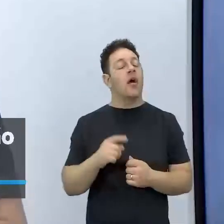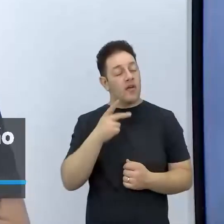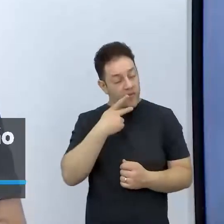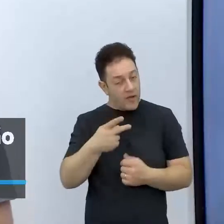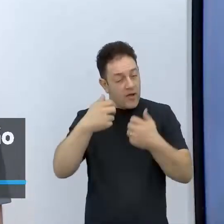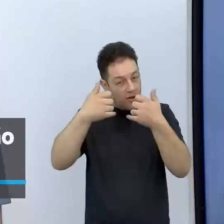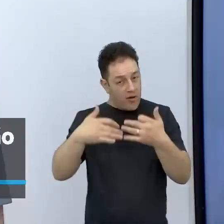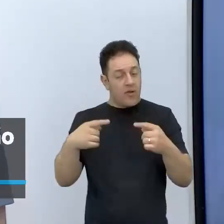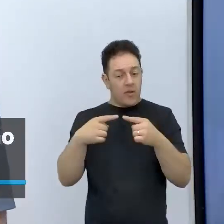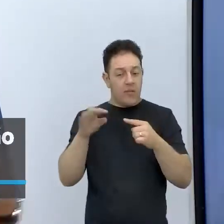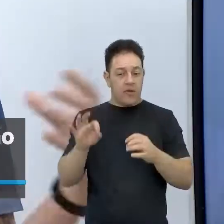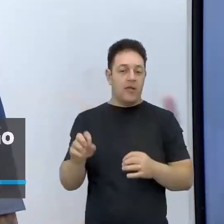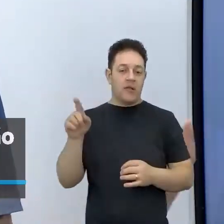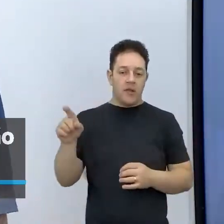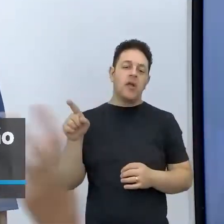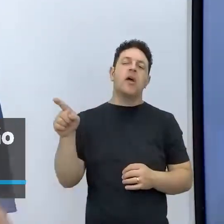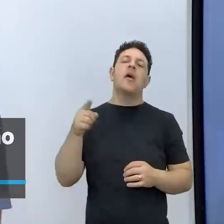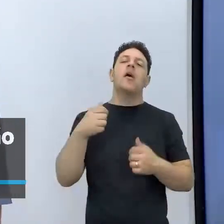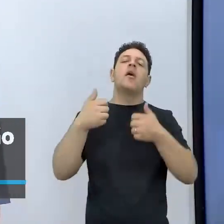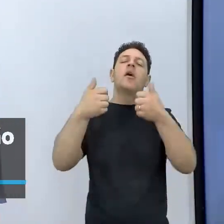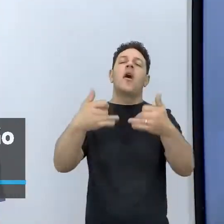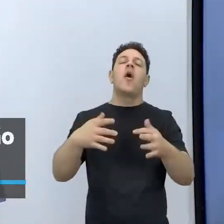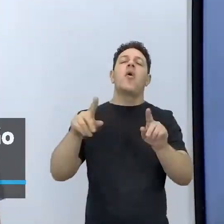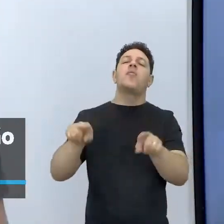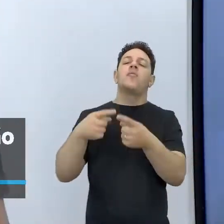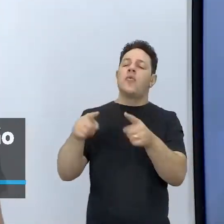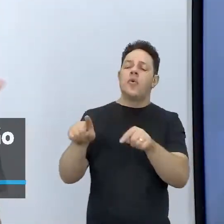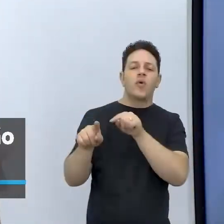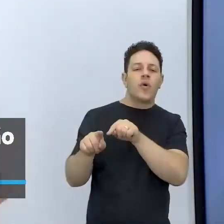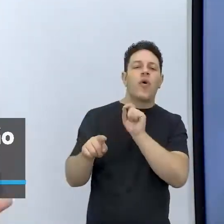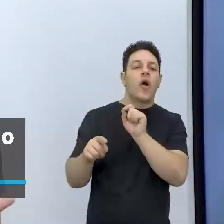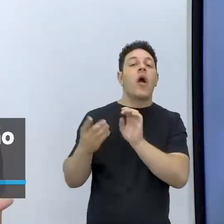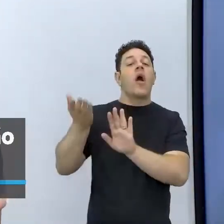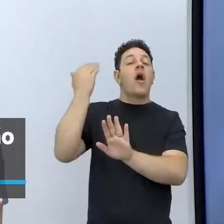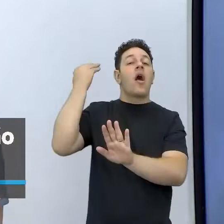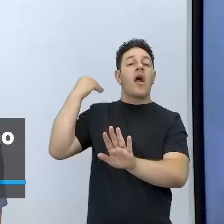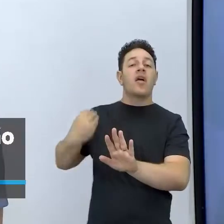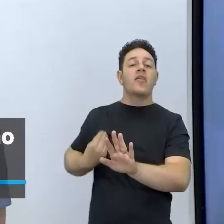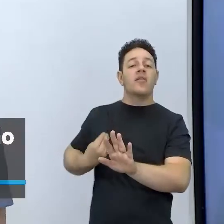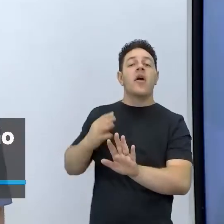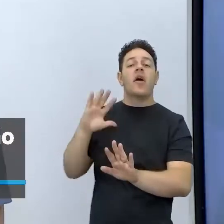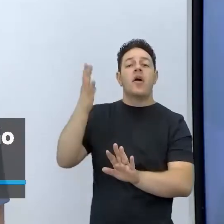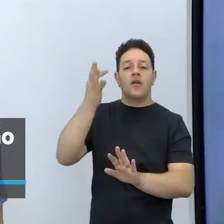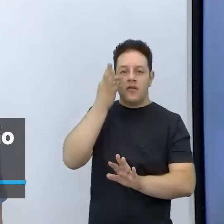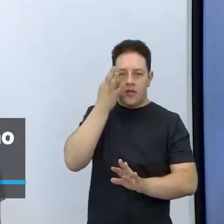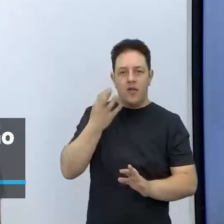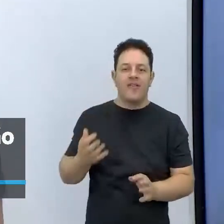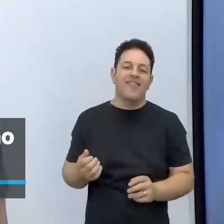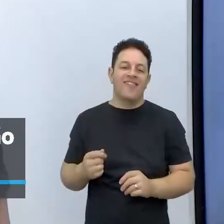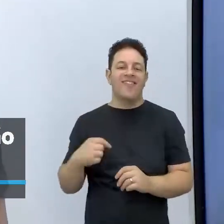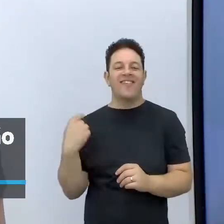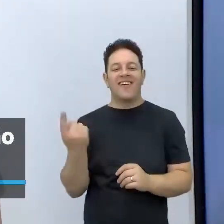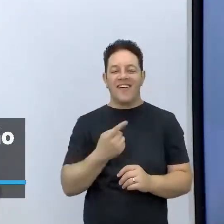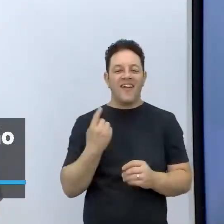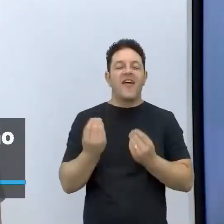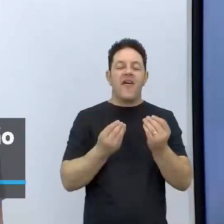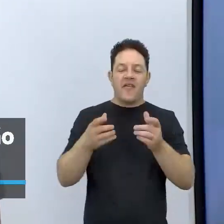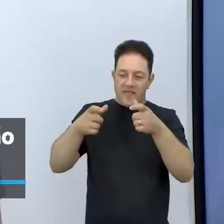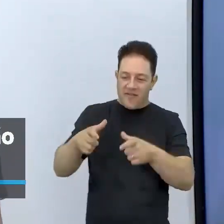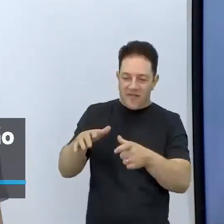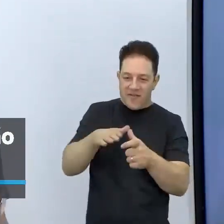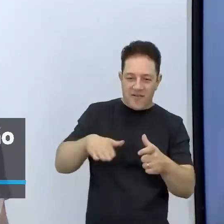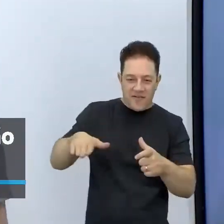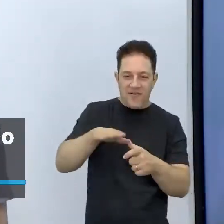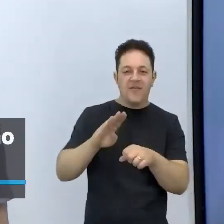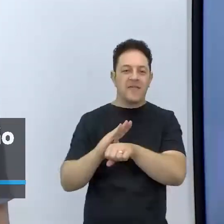né? Que ele relata ali naquelas músicas o que eles vivenciavam naquela época, que ali o bairro onde eles moravam